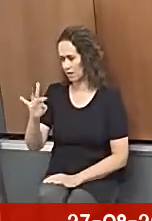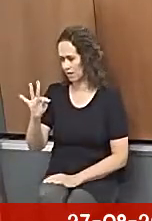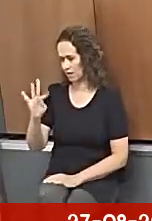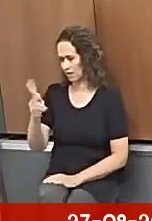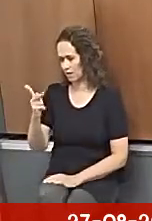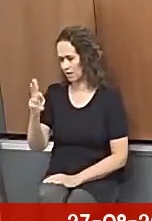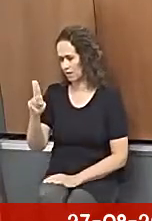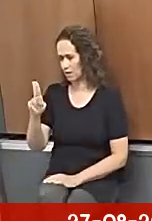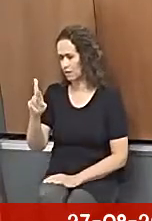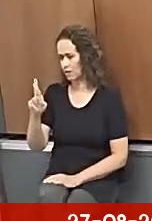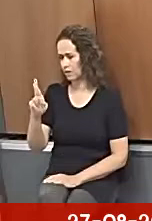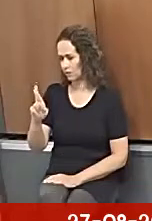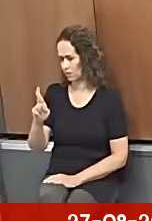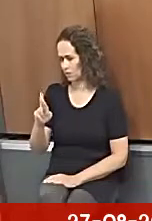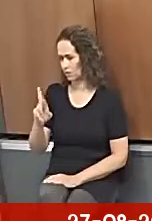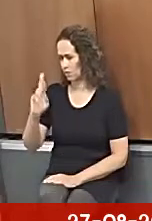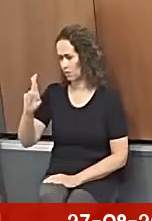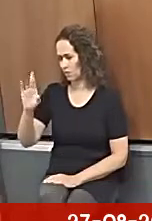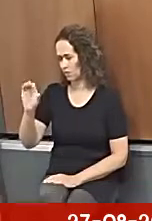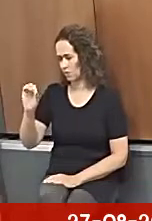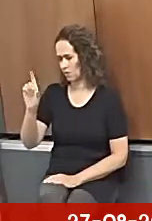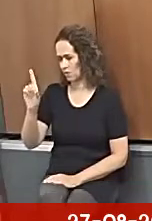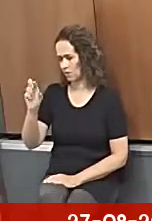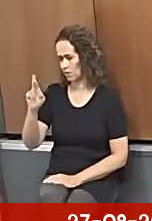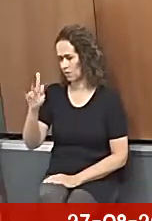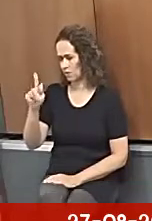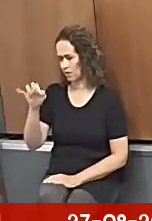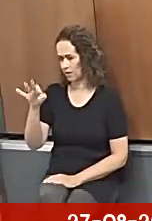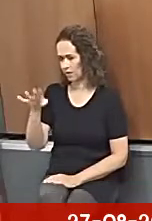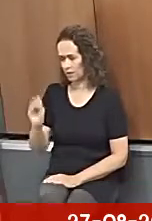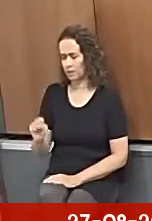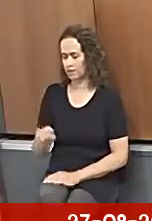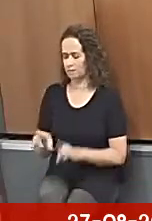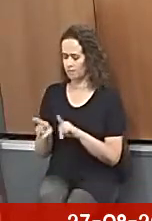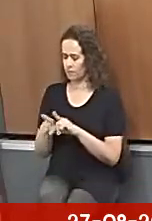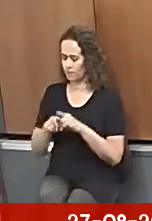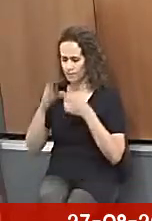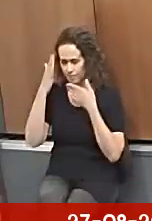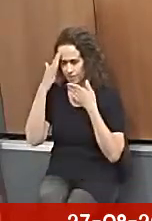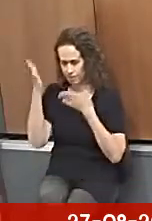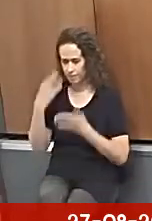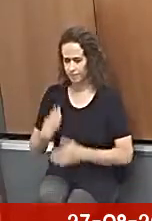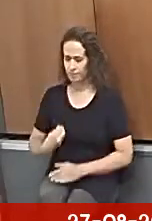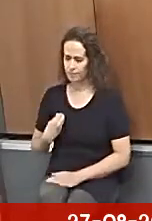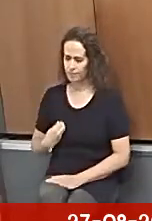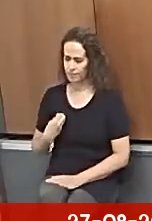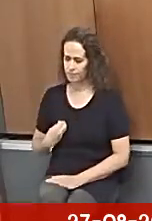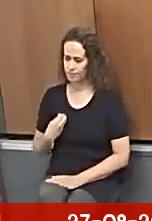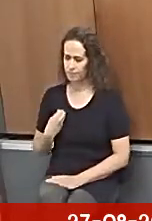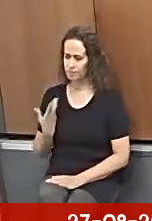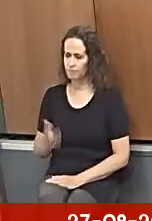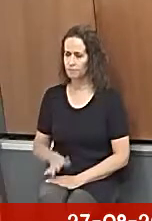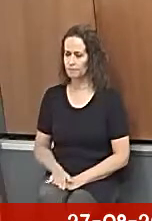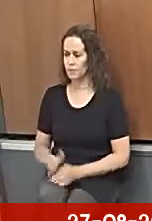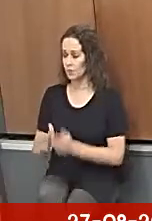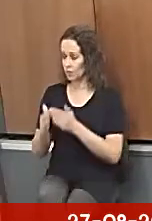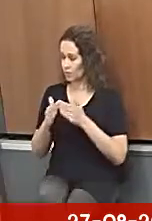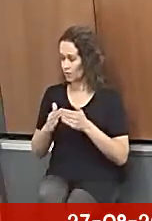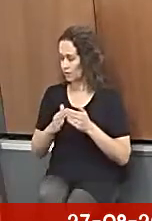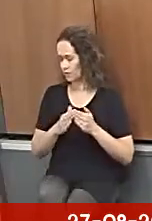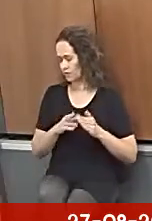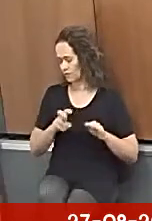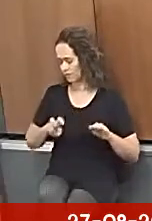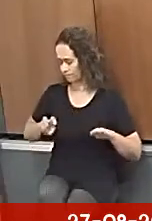tá aqui eu vi branquinho como todos conhecem muito obrigado pela sua presença e puder dirigir até a mesa por favor